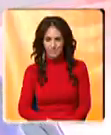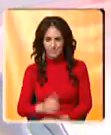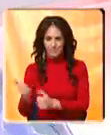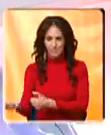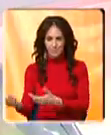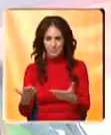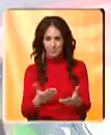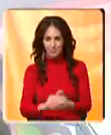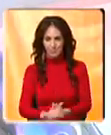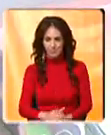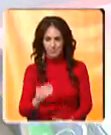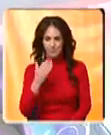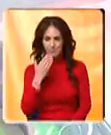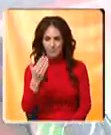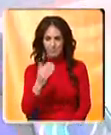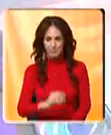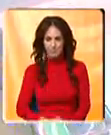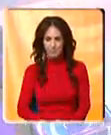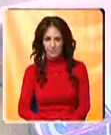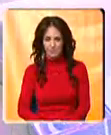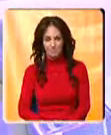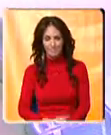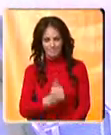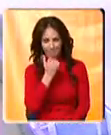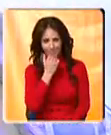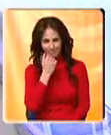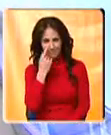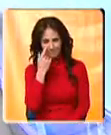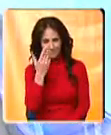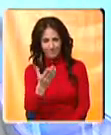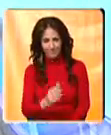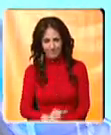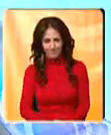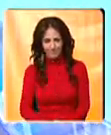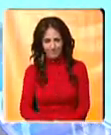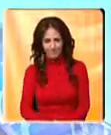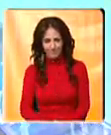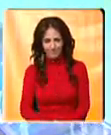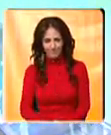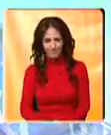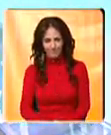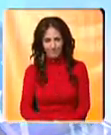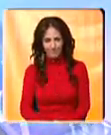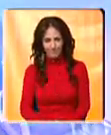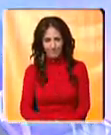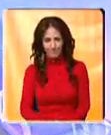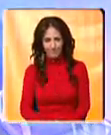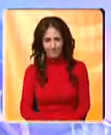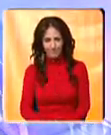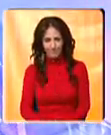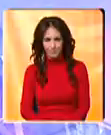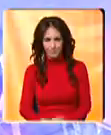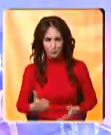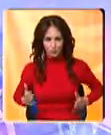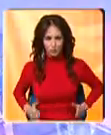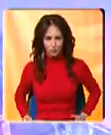Bem-vinda, Fanny! Obrigada! É um prazer conhecê-la-te. Ai, Andrea! Sim! Força! Ai, esse